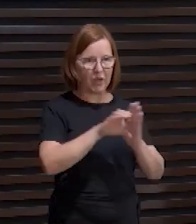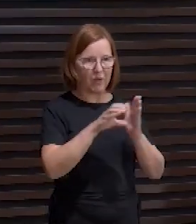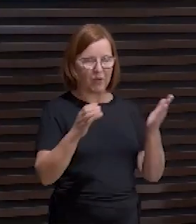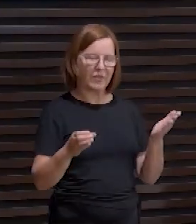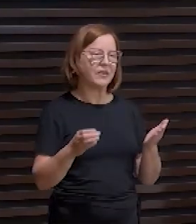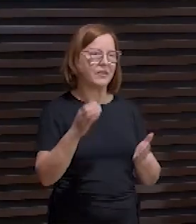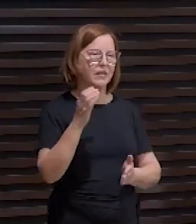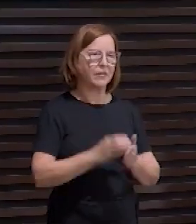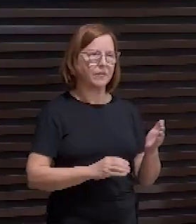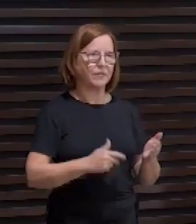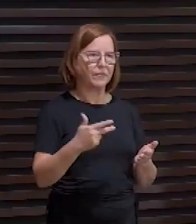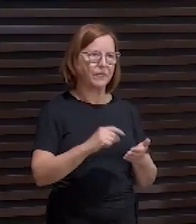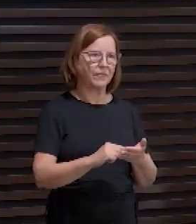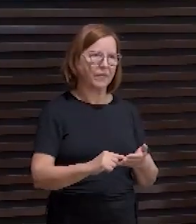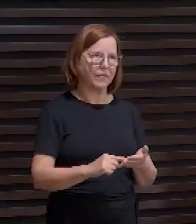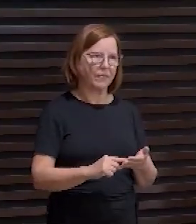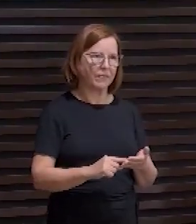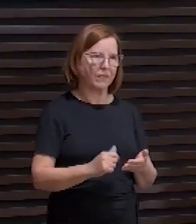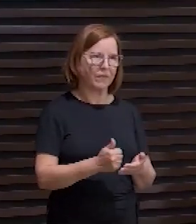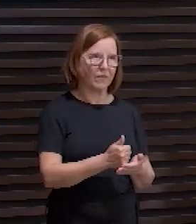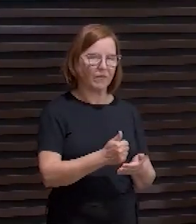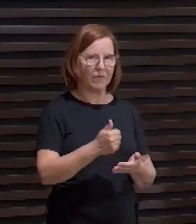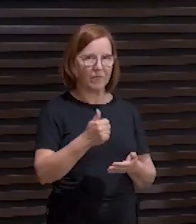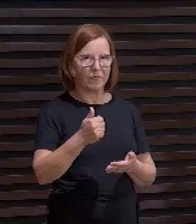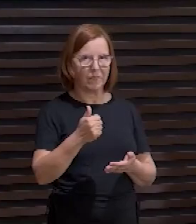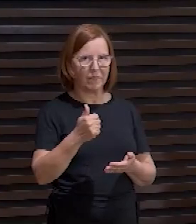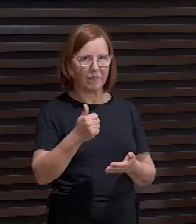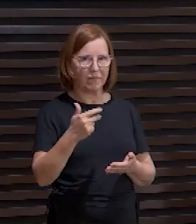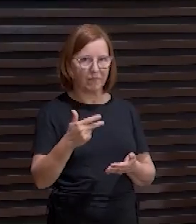3, verso 13 e 14.